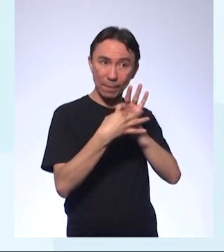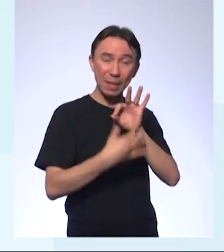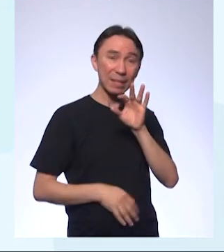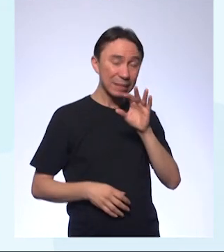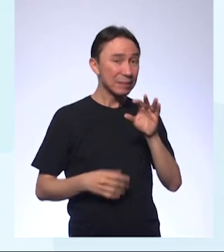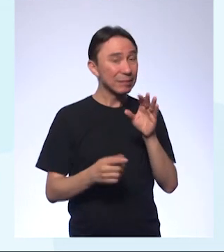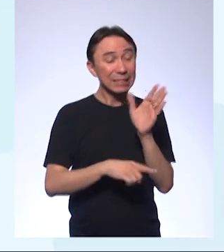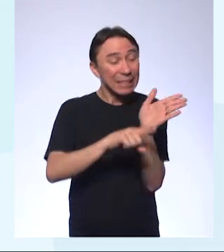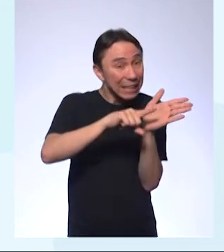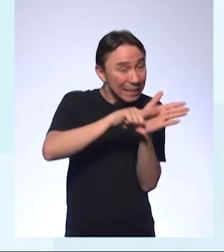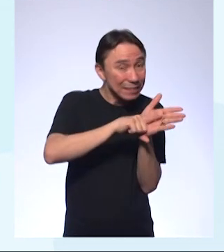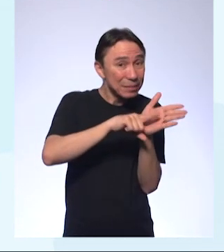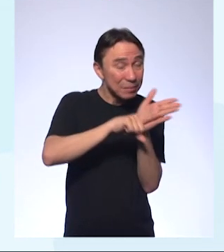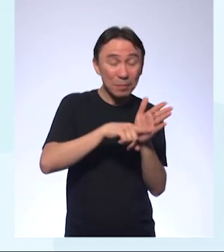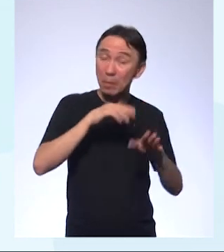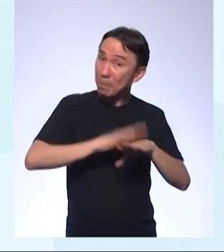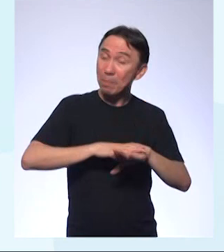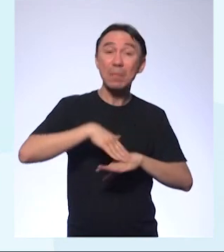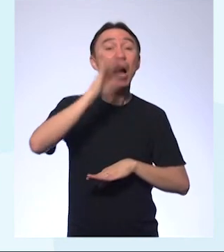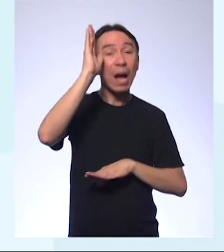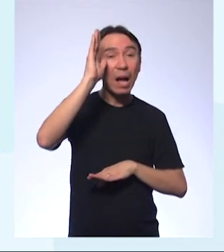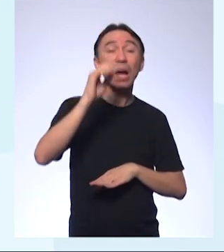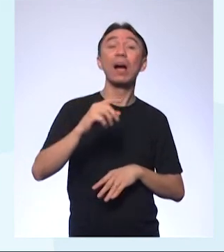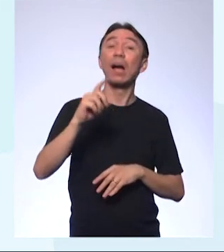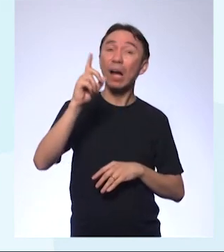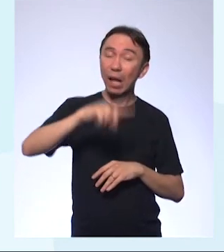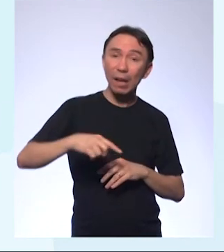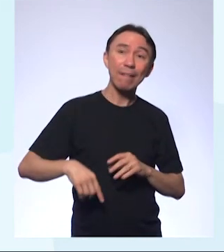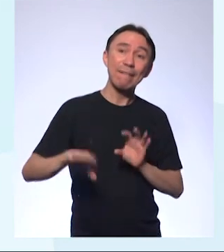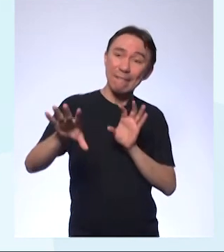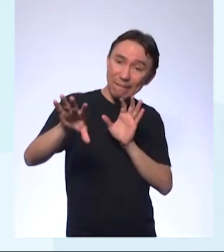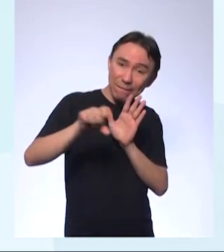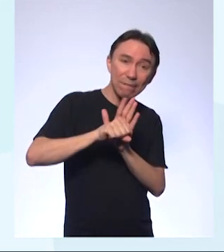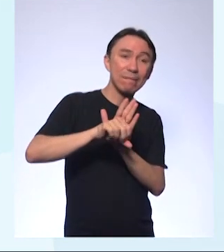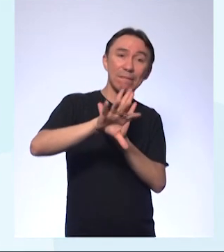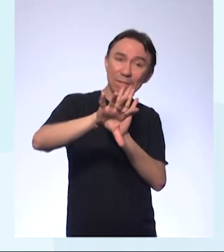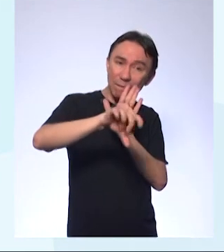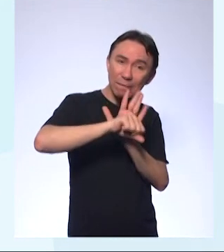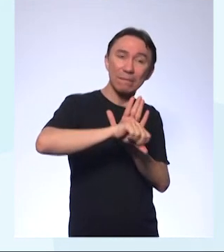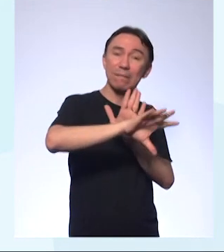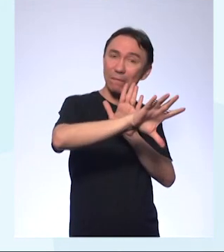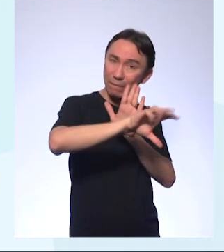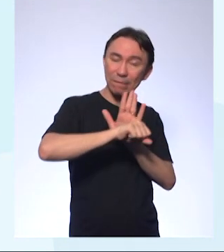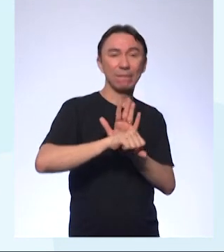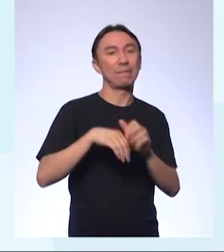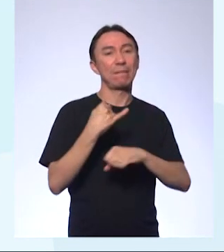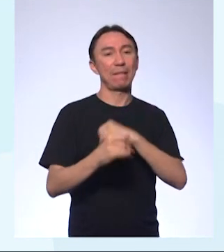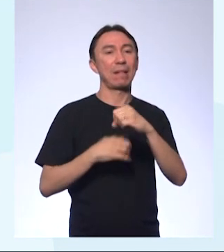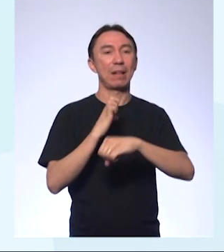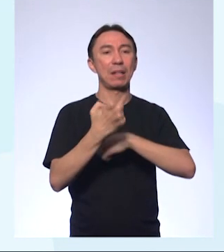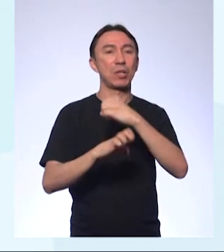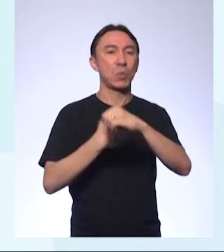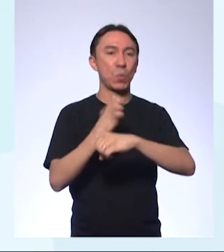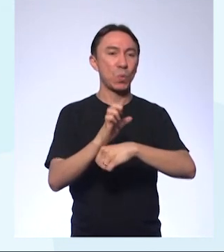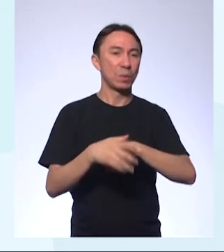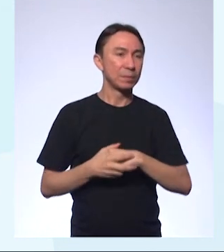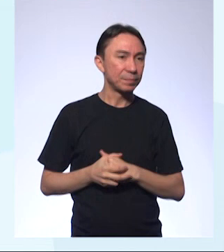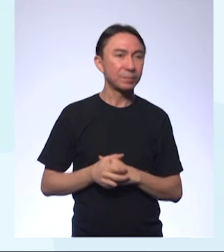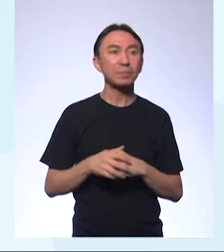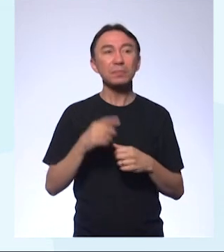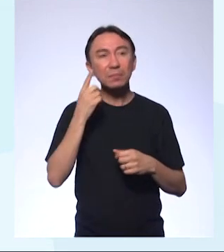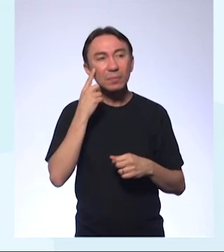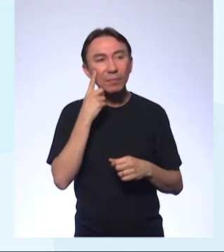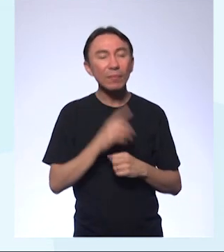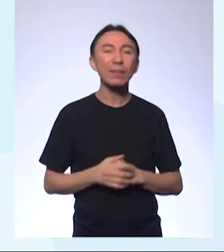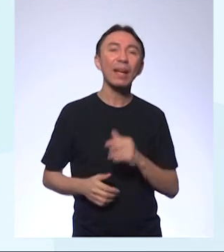eletronegativo for o elemento, maior é a tendência dele de atrair os elétrons. A afinidade eletrônica é a energia liberada quando